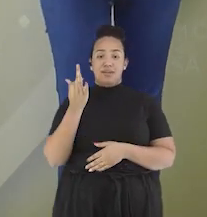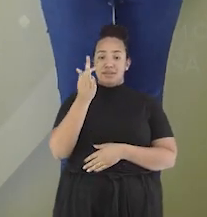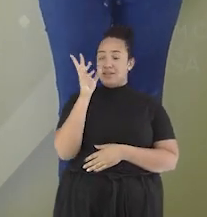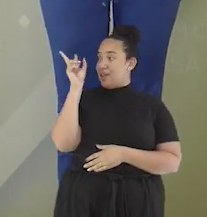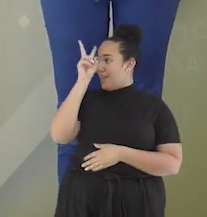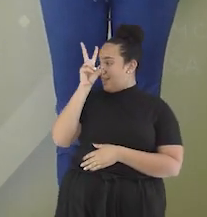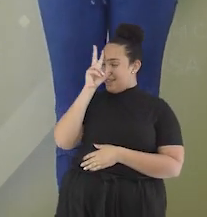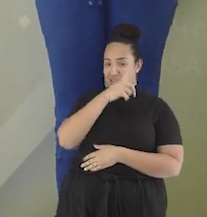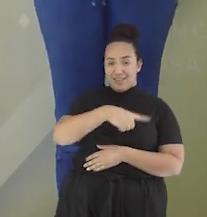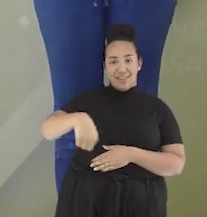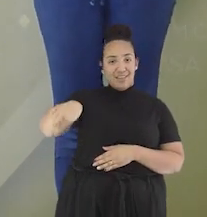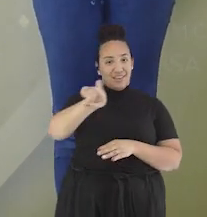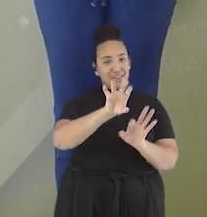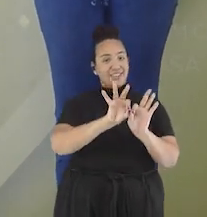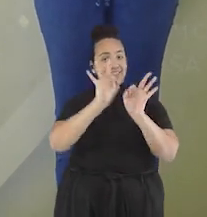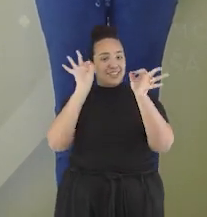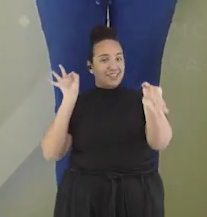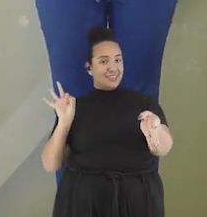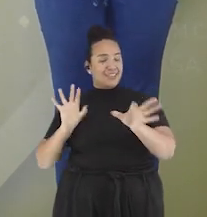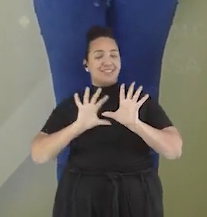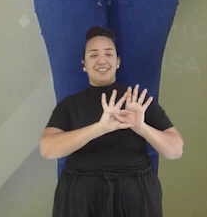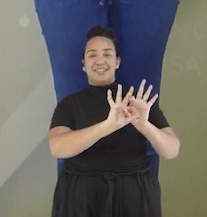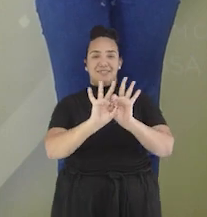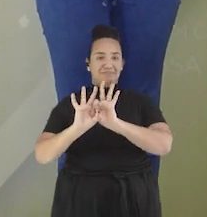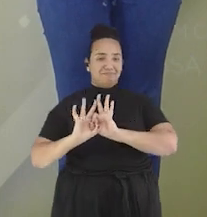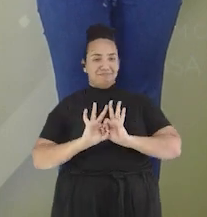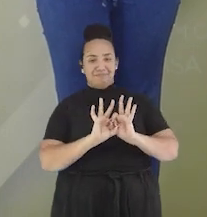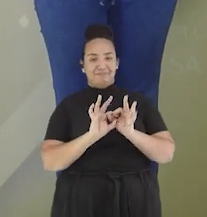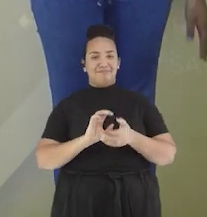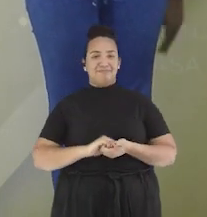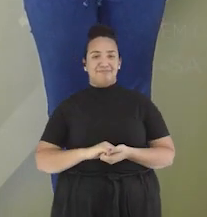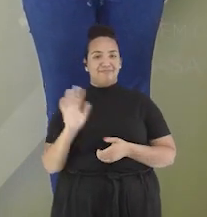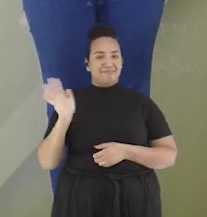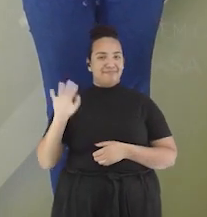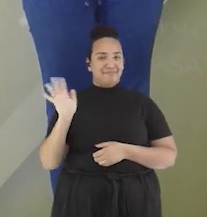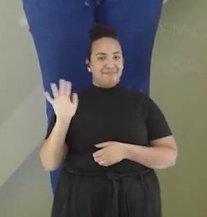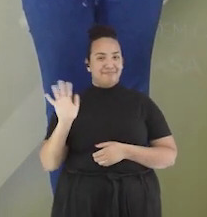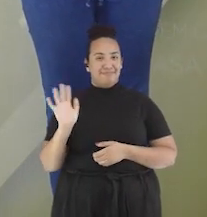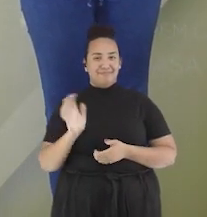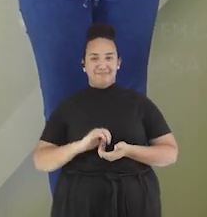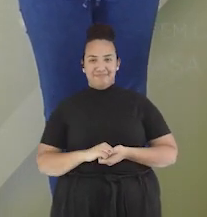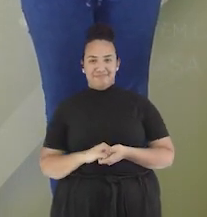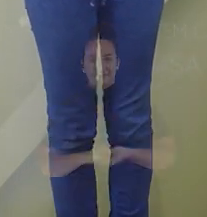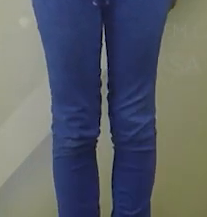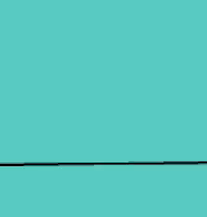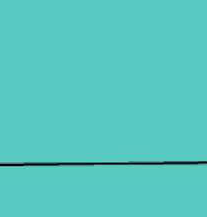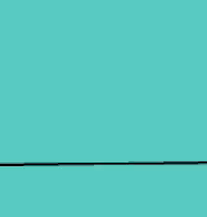lembrem-se, mesmo distantes, estamos juntos. Tchau!